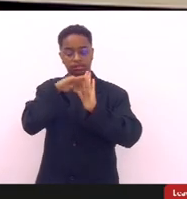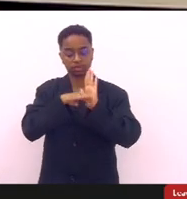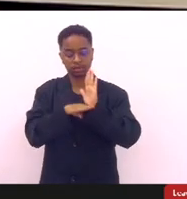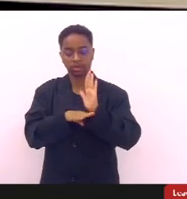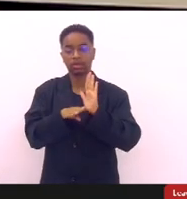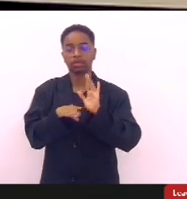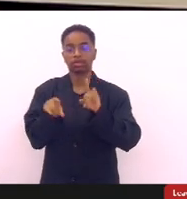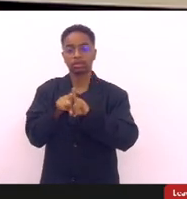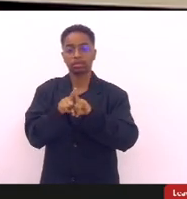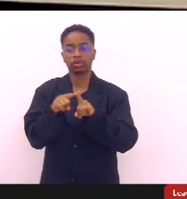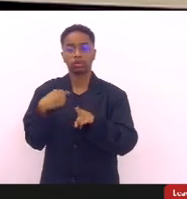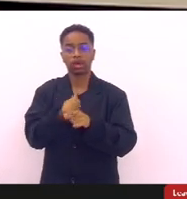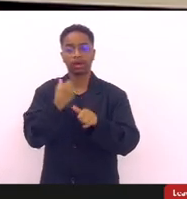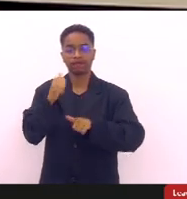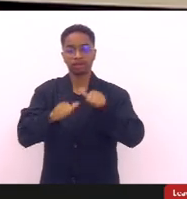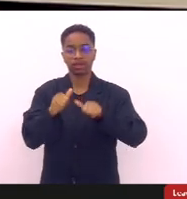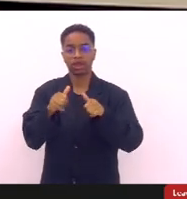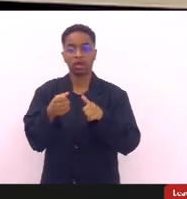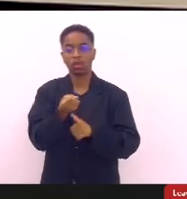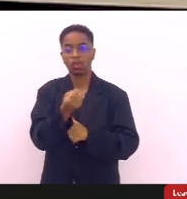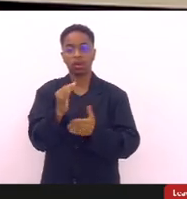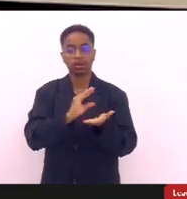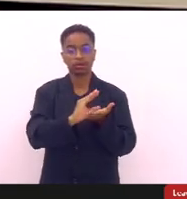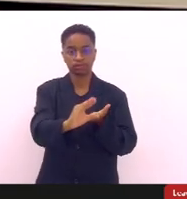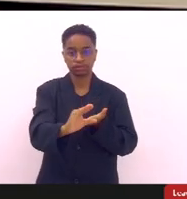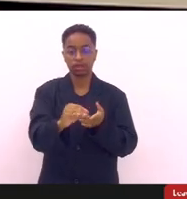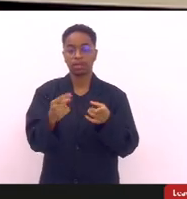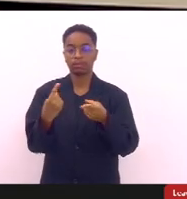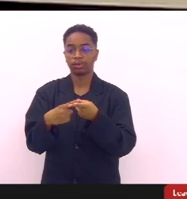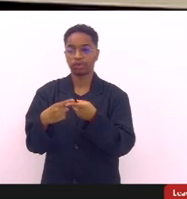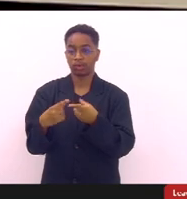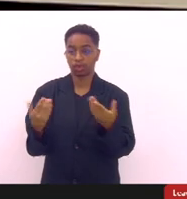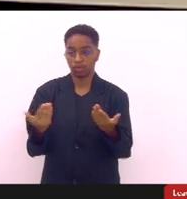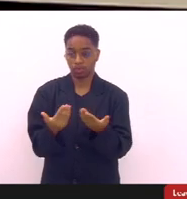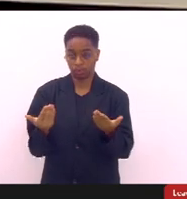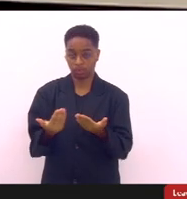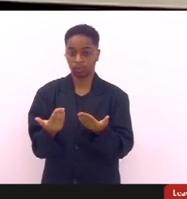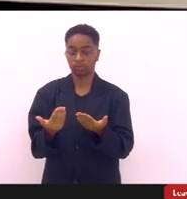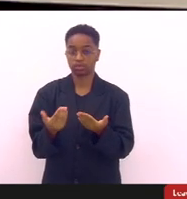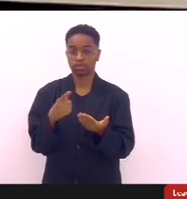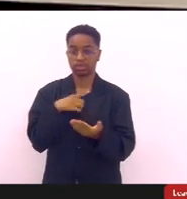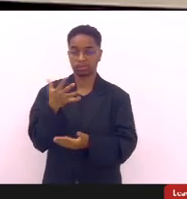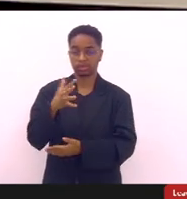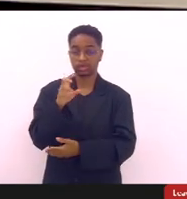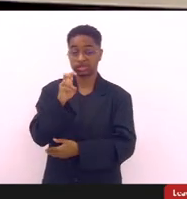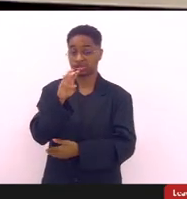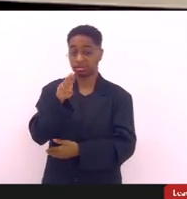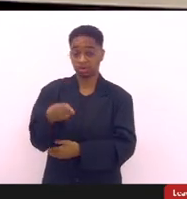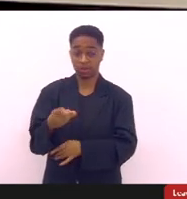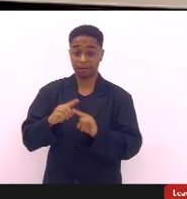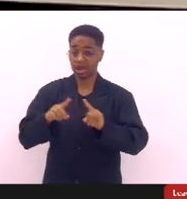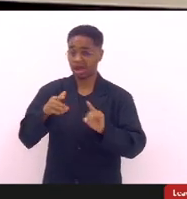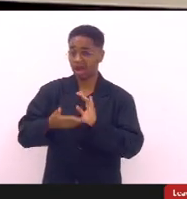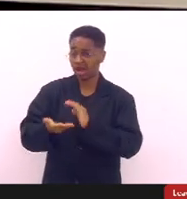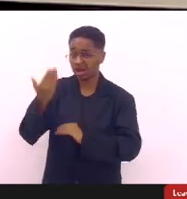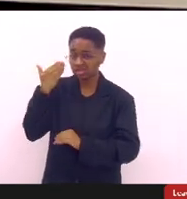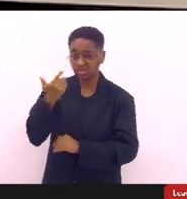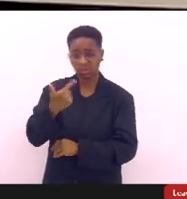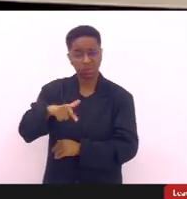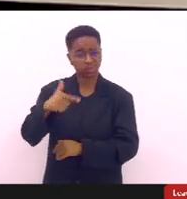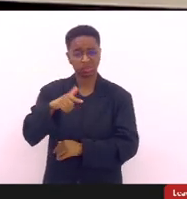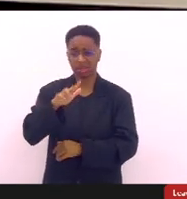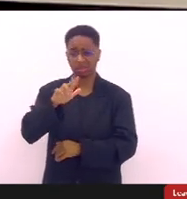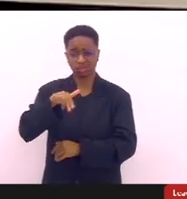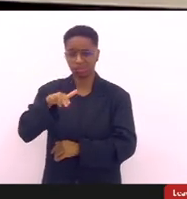de investimento nisso, que ele estimou hoje em torno de 5 milhões, mas isso nunca foi dado, nunca esteve